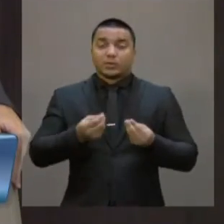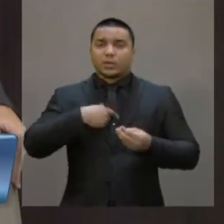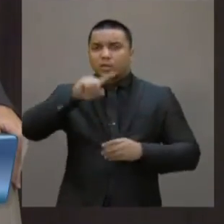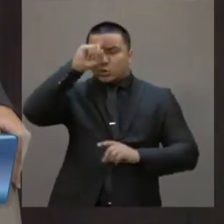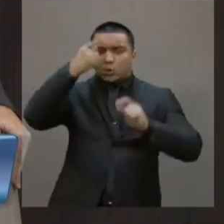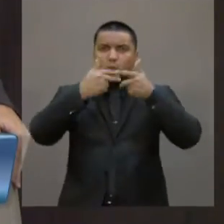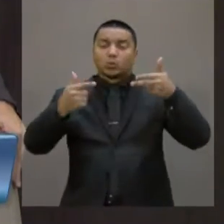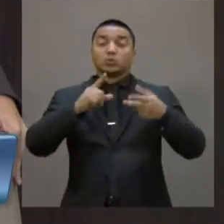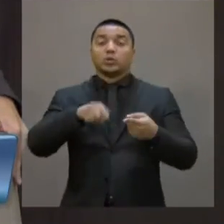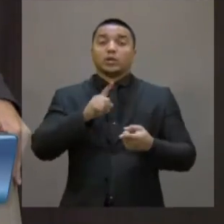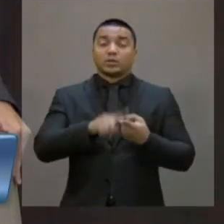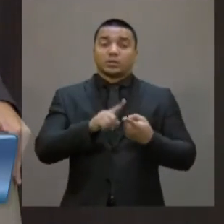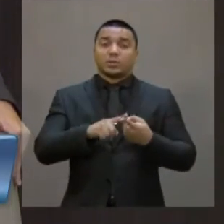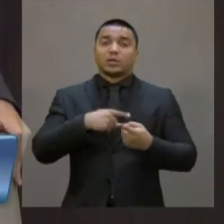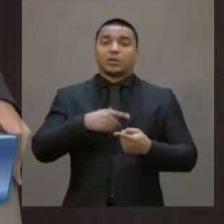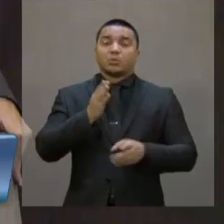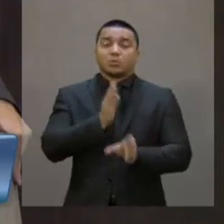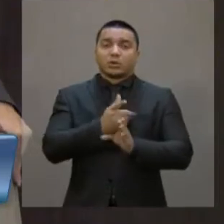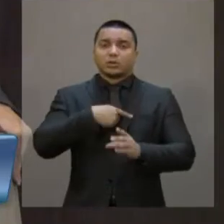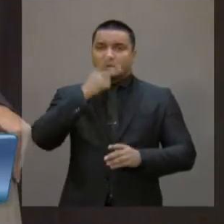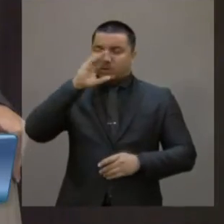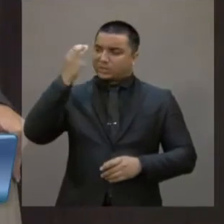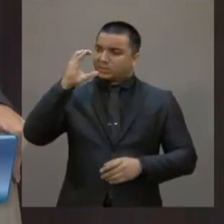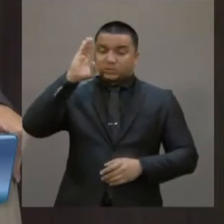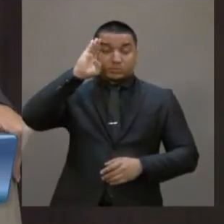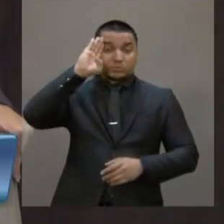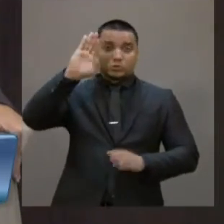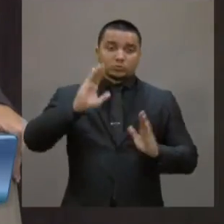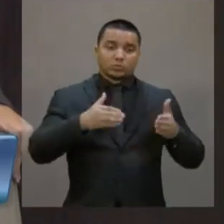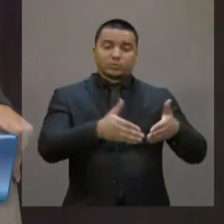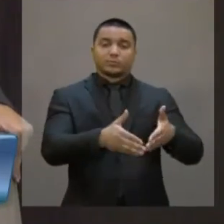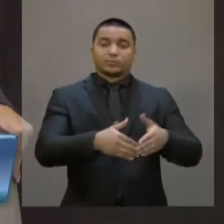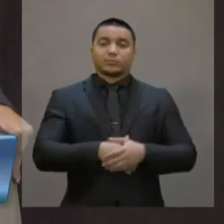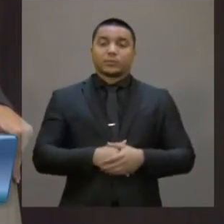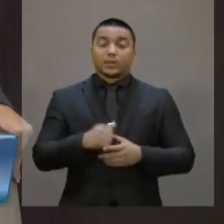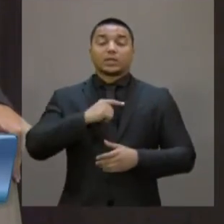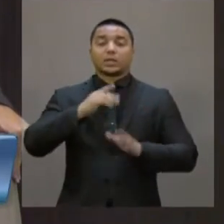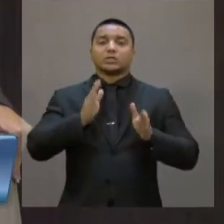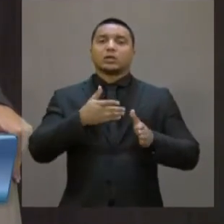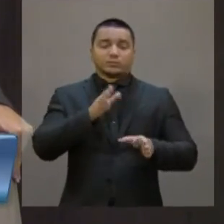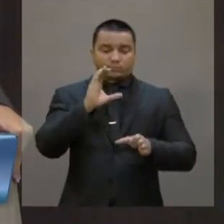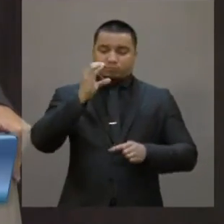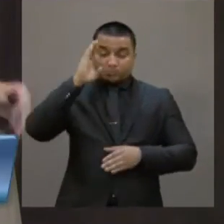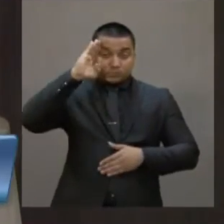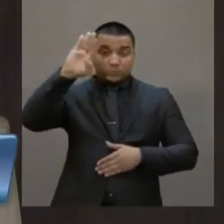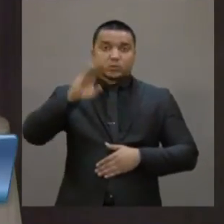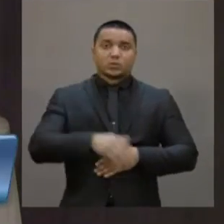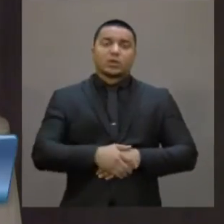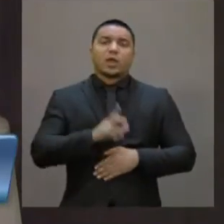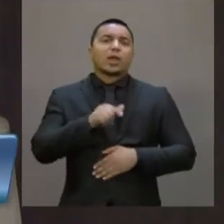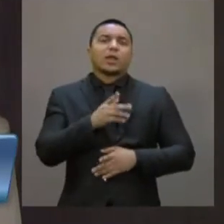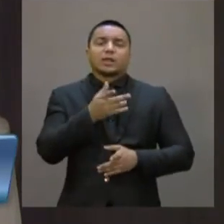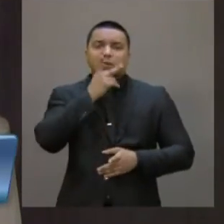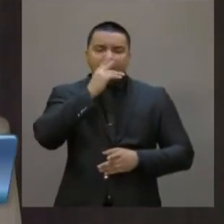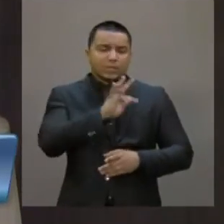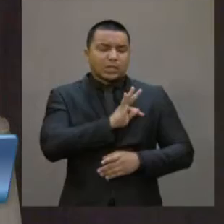ideológicos, eu estou acostado do que há de melhor na ciência. Do que há de melhor na ciência. Do que há de melhor no